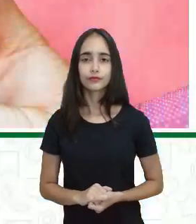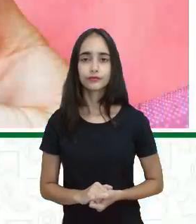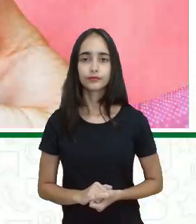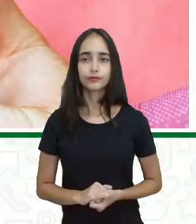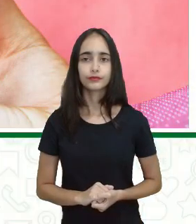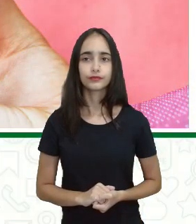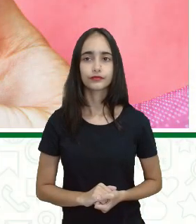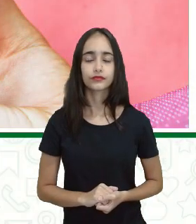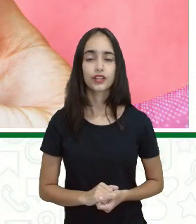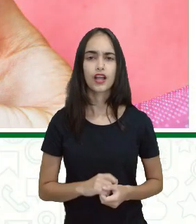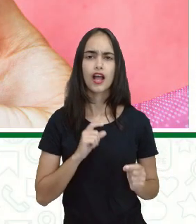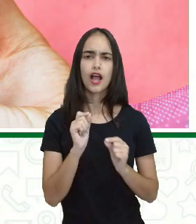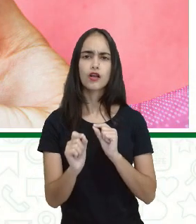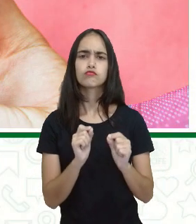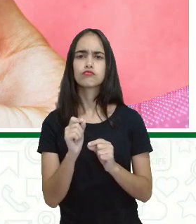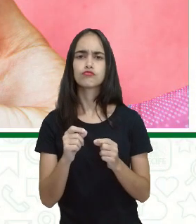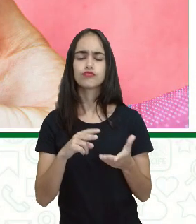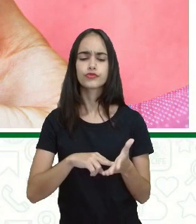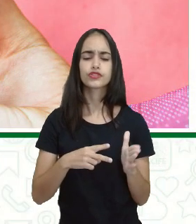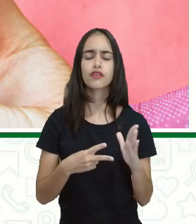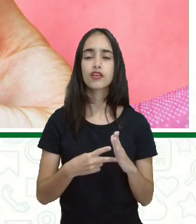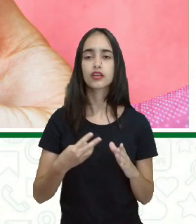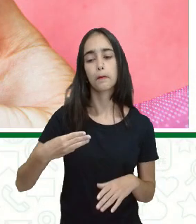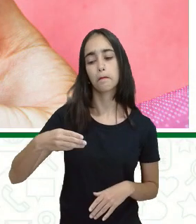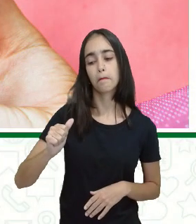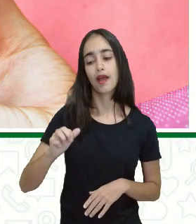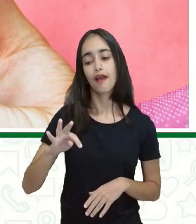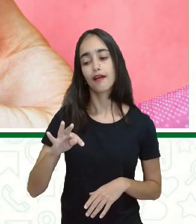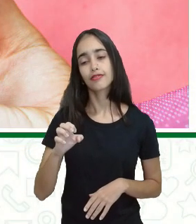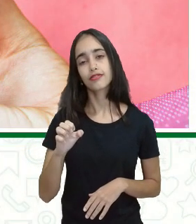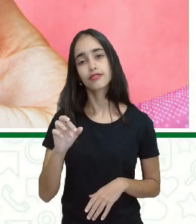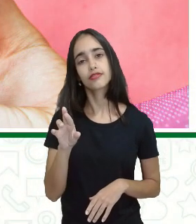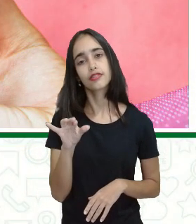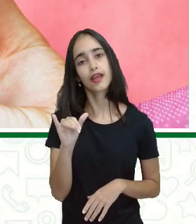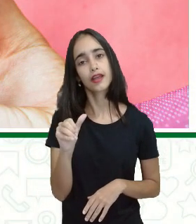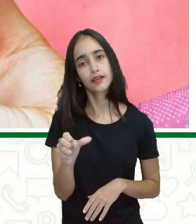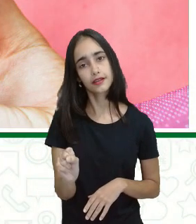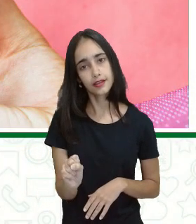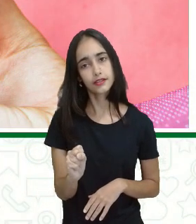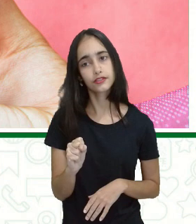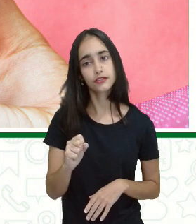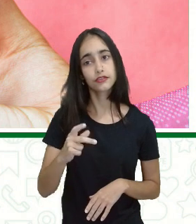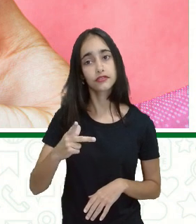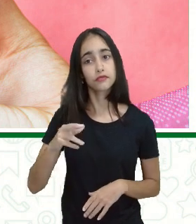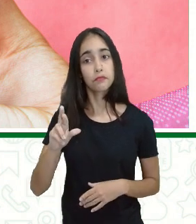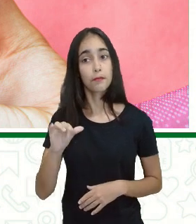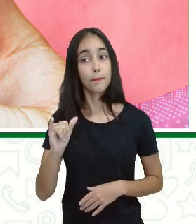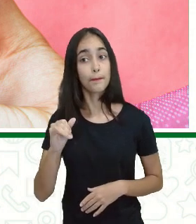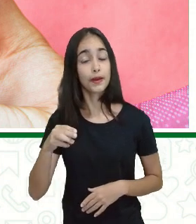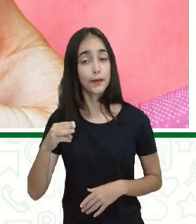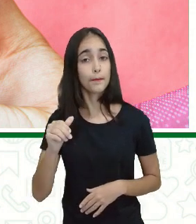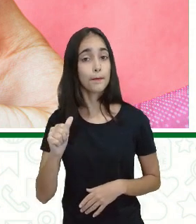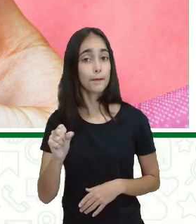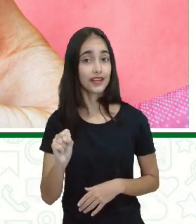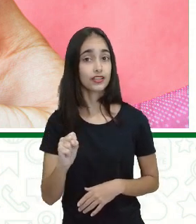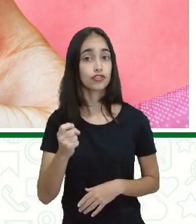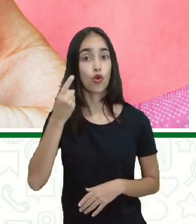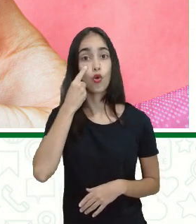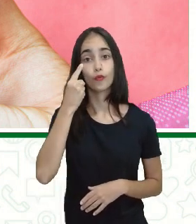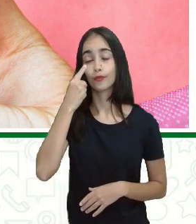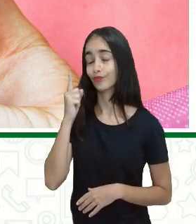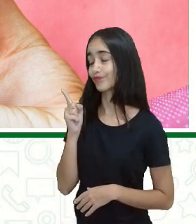O que são matérias-primas, então, professora? Você observa aí nessa tela que tem alguém segurando um copo feito